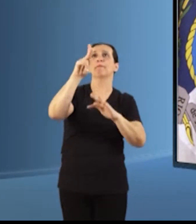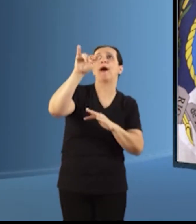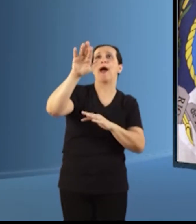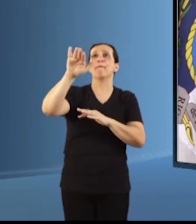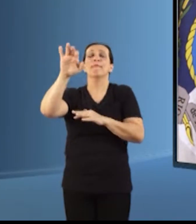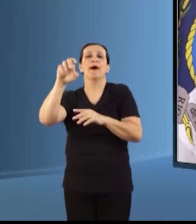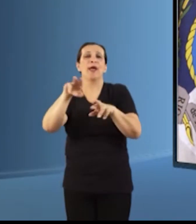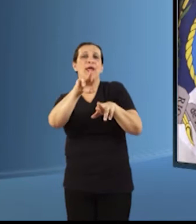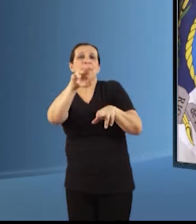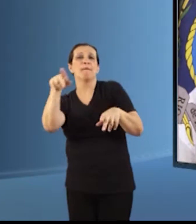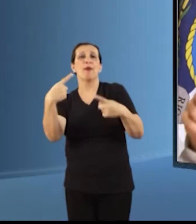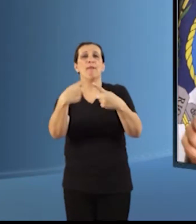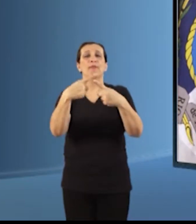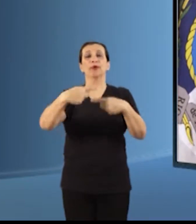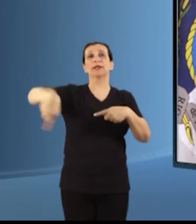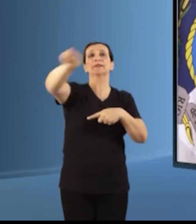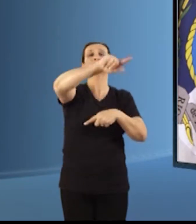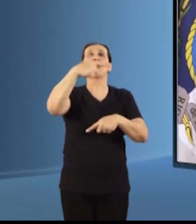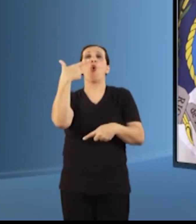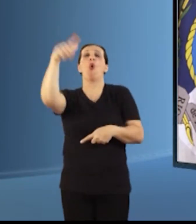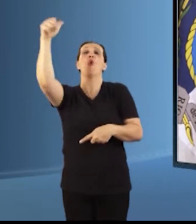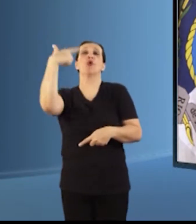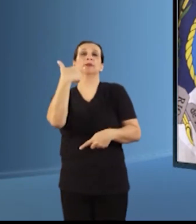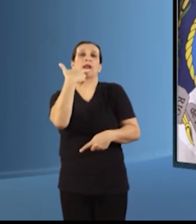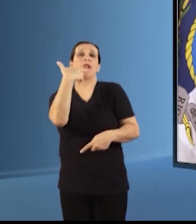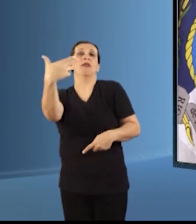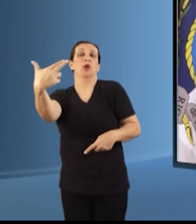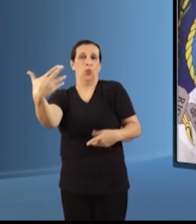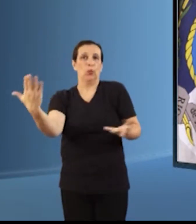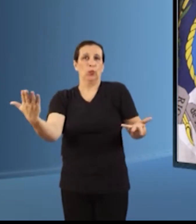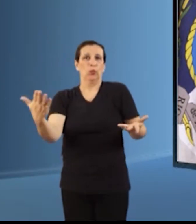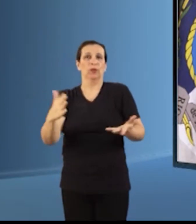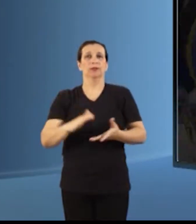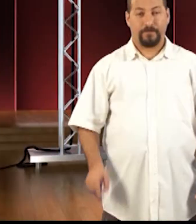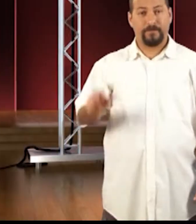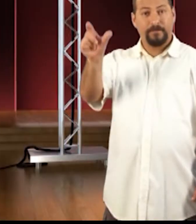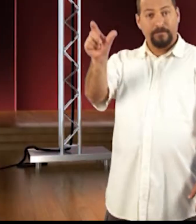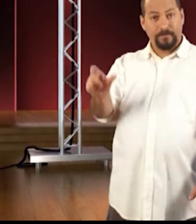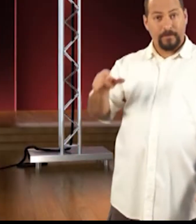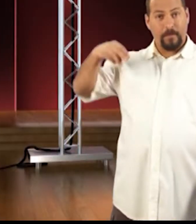seus irmãos, porque eles circulam numa outra língua.